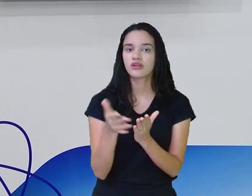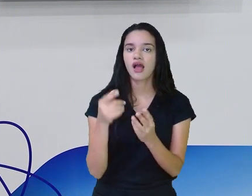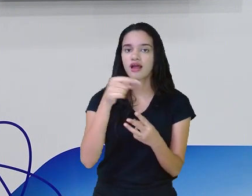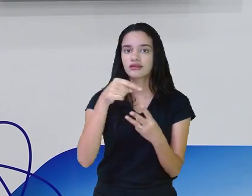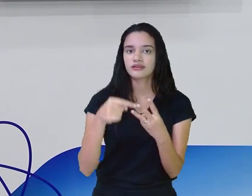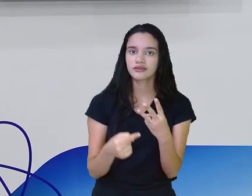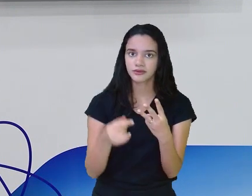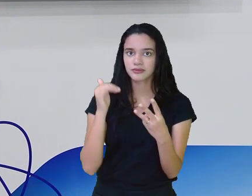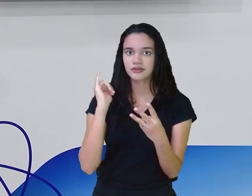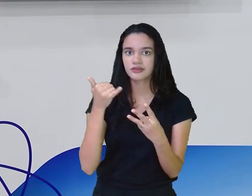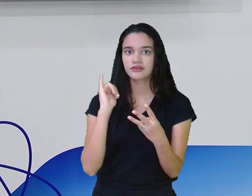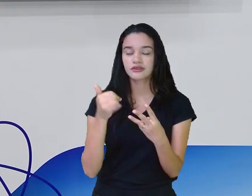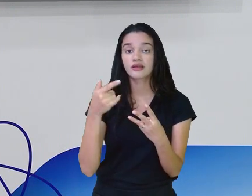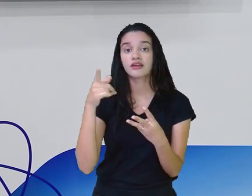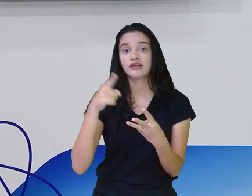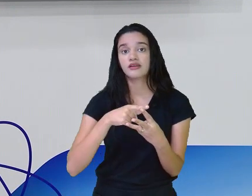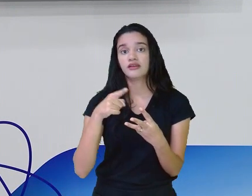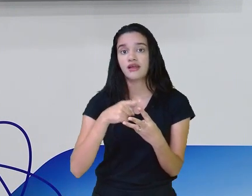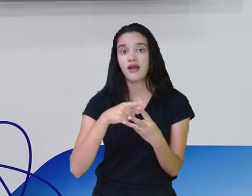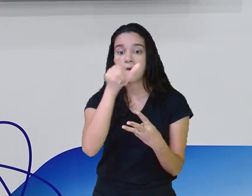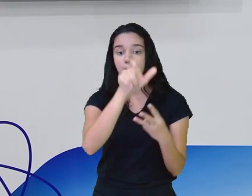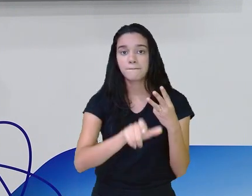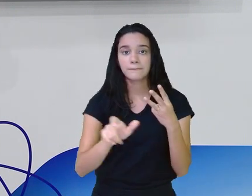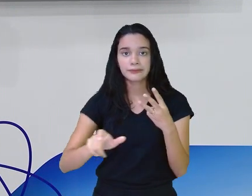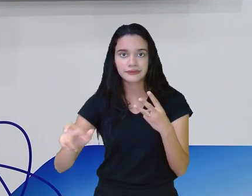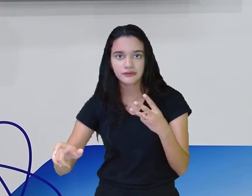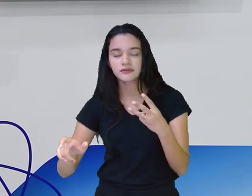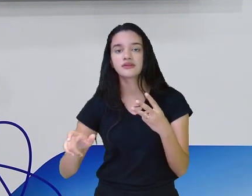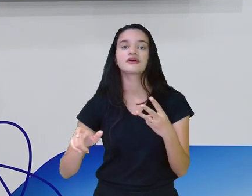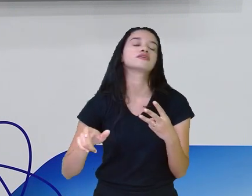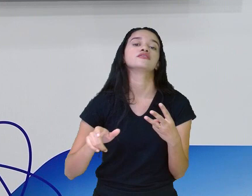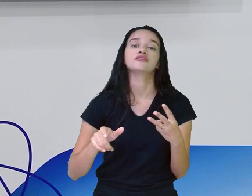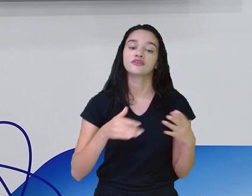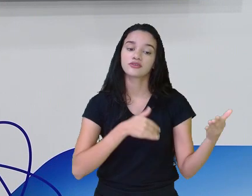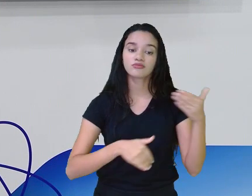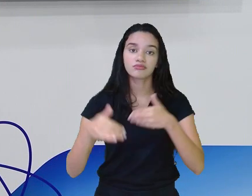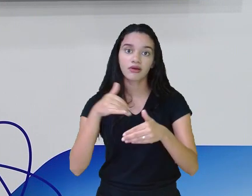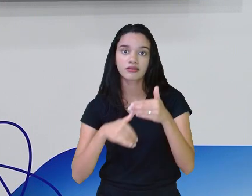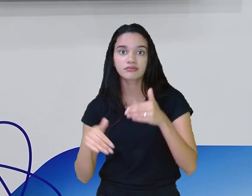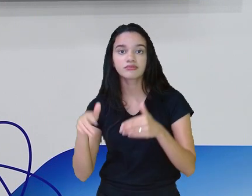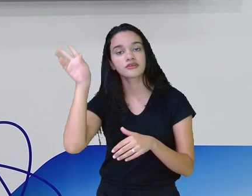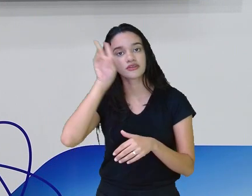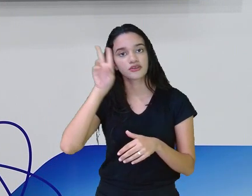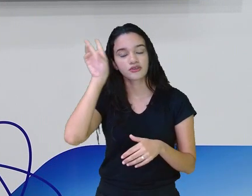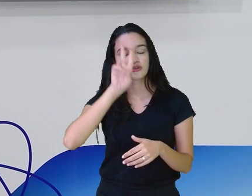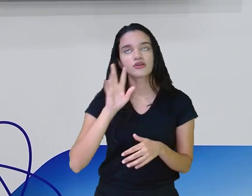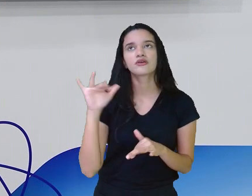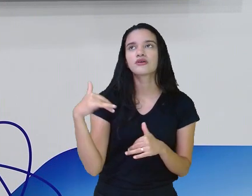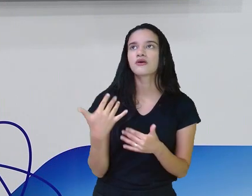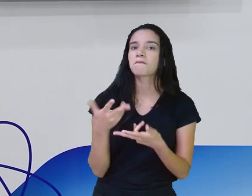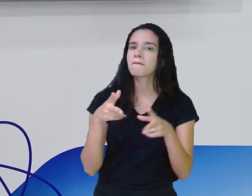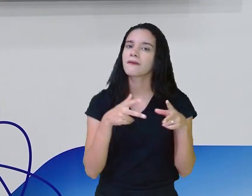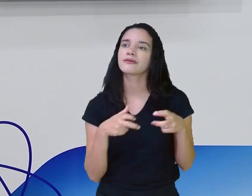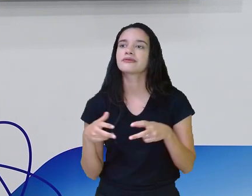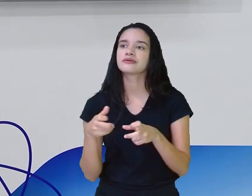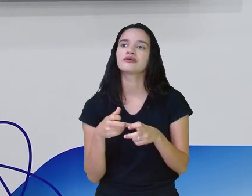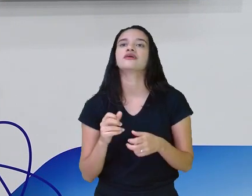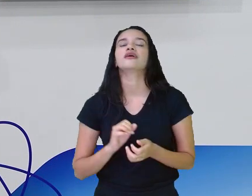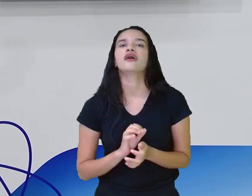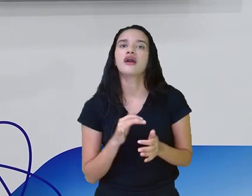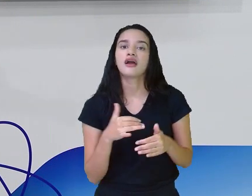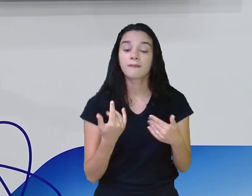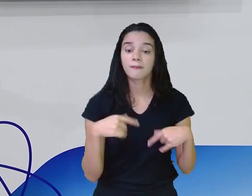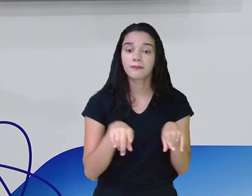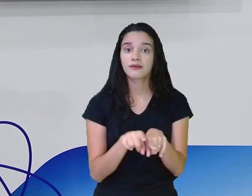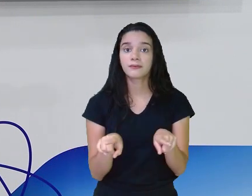tipos de narradores. O narrador personagem, que ele faz parte da história. Como eu posso identificá-lo, professora?